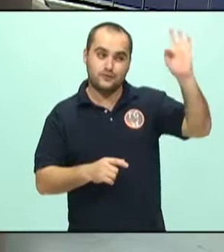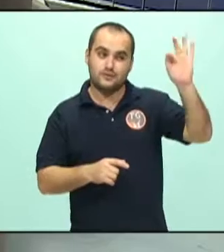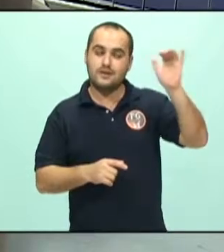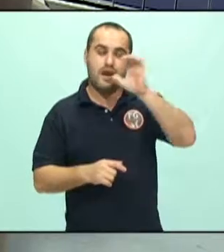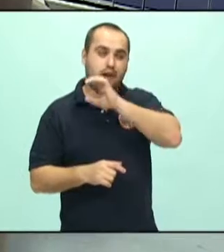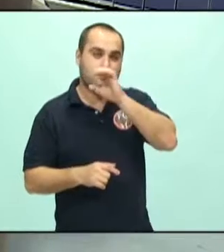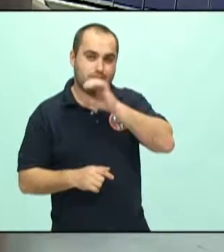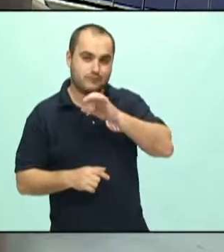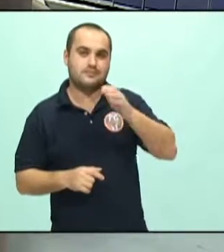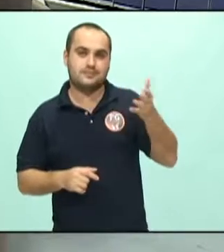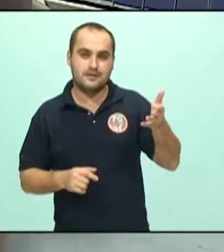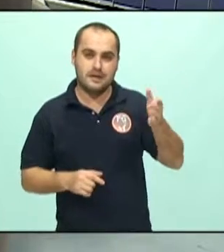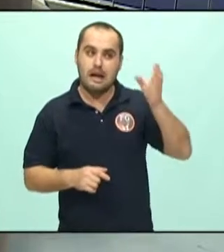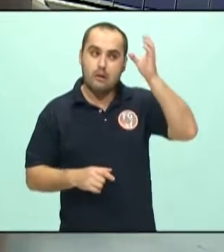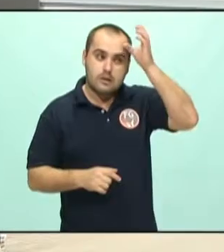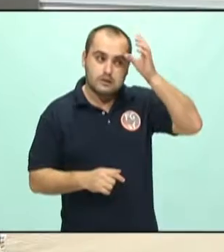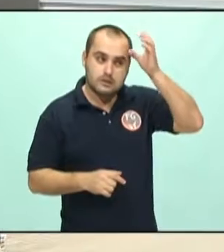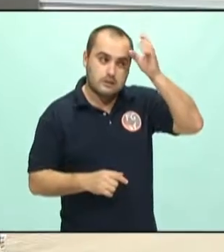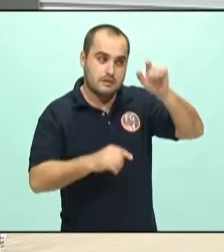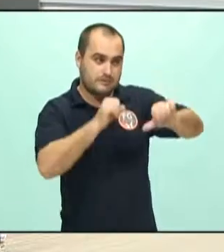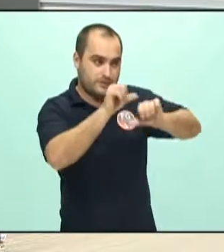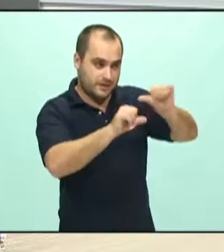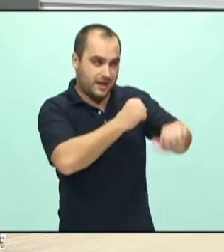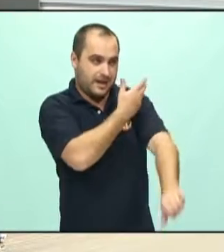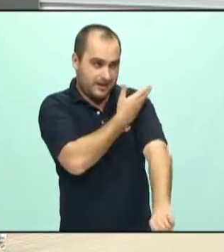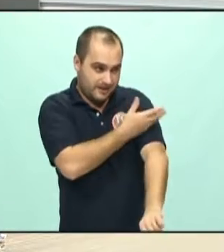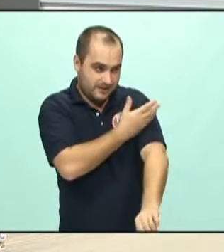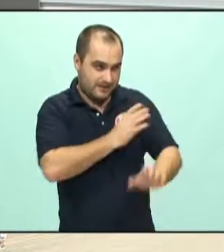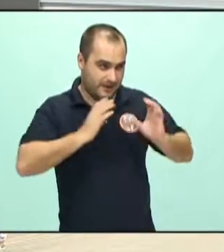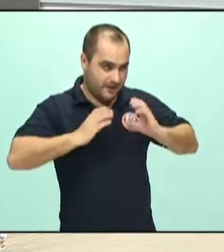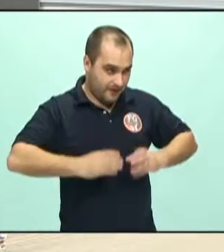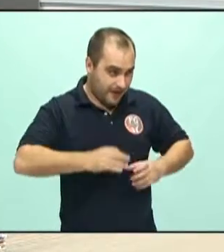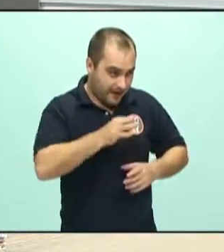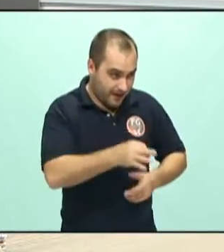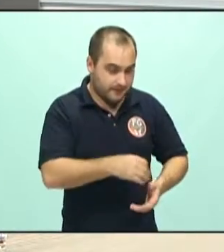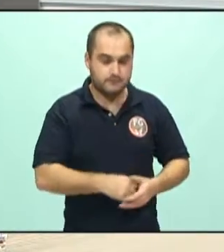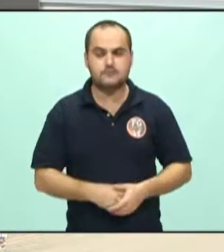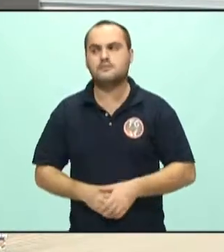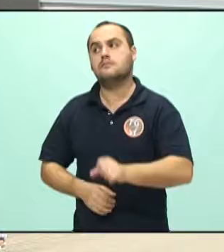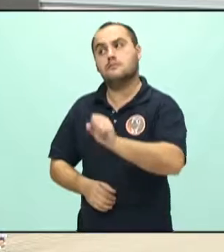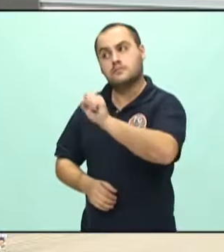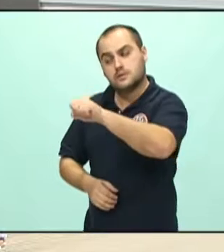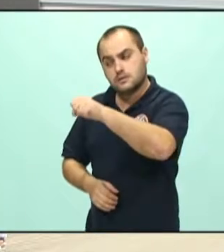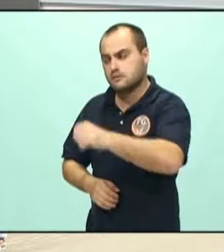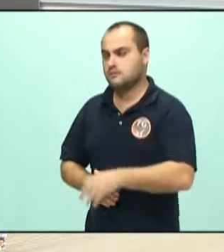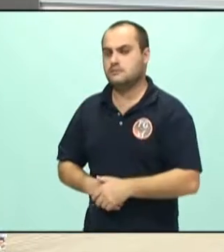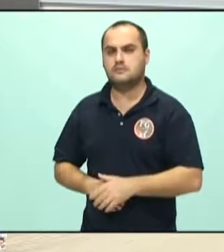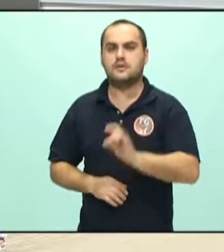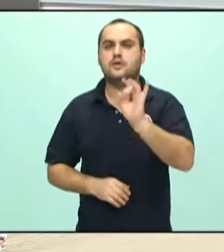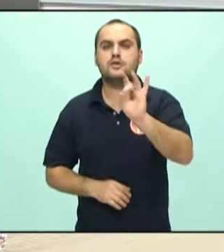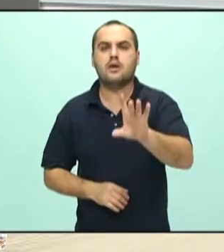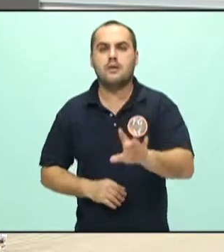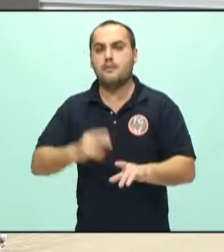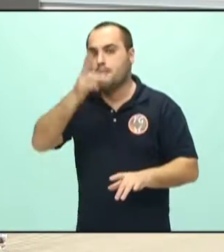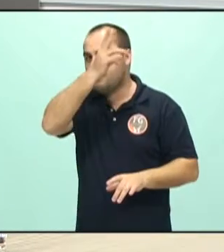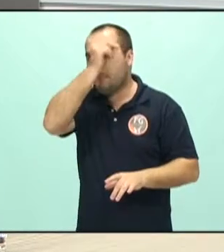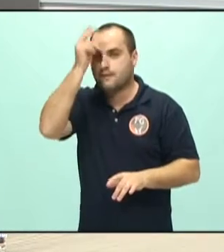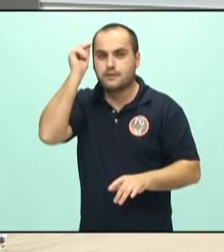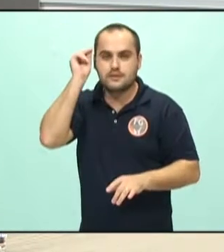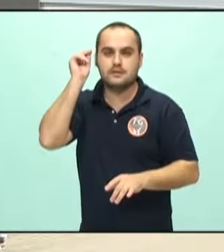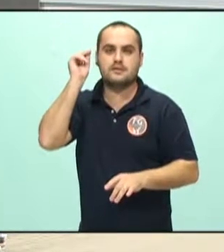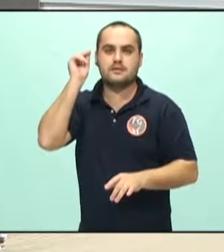necessário fazer alguns sacrifícios exatamente então é não basta só o poder público fazer o seu papel a iniciativa